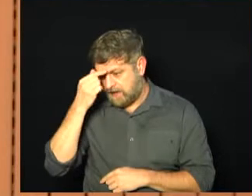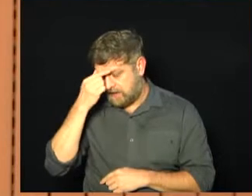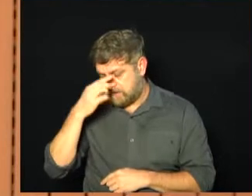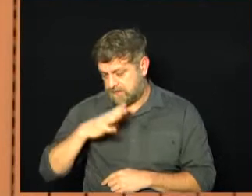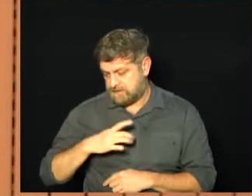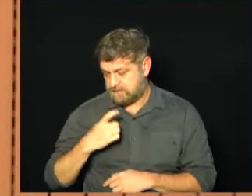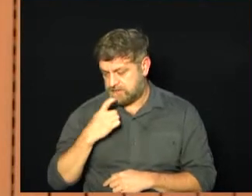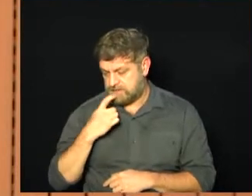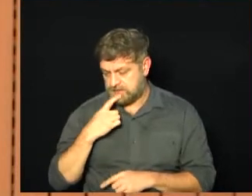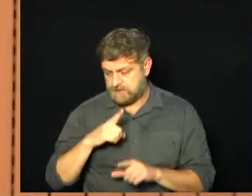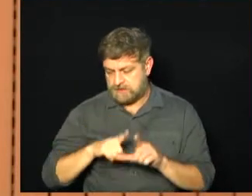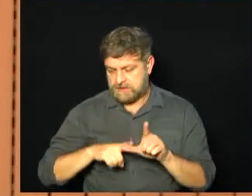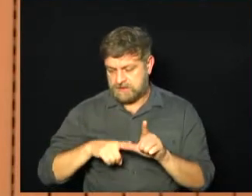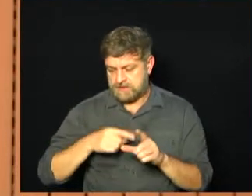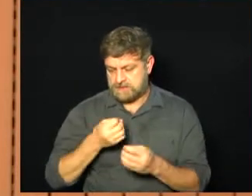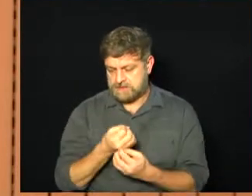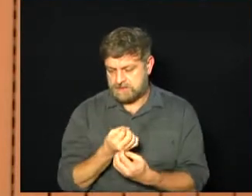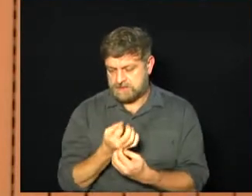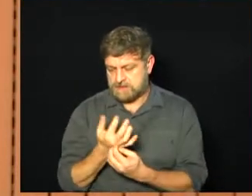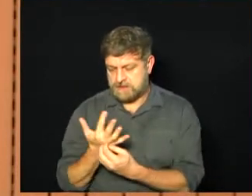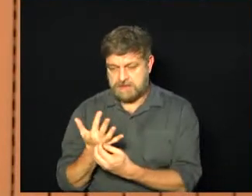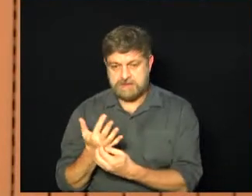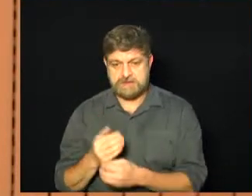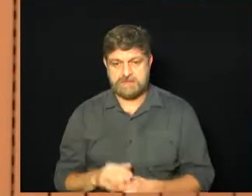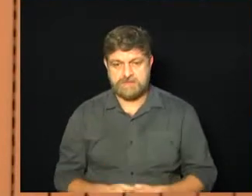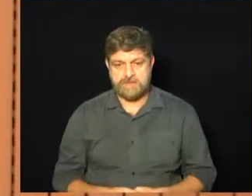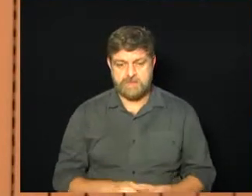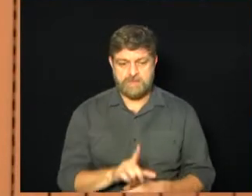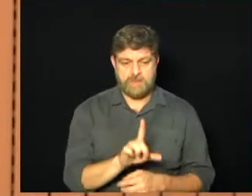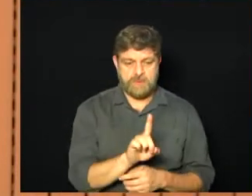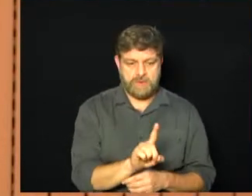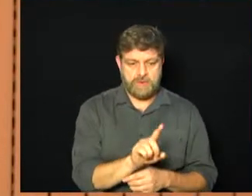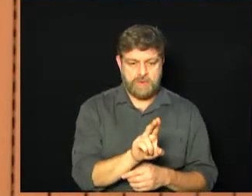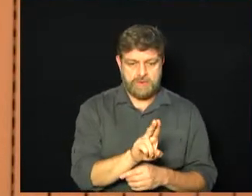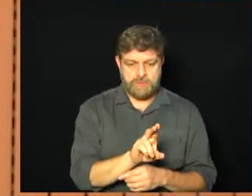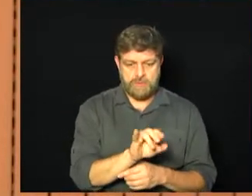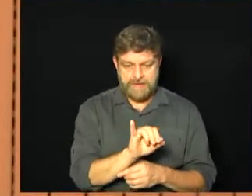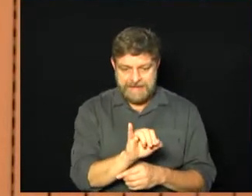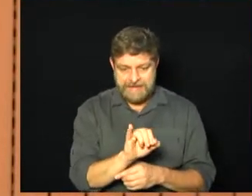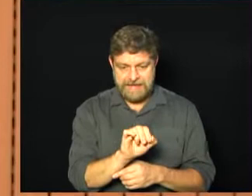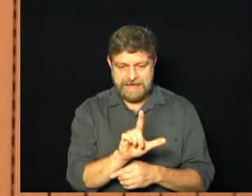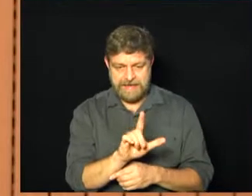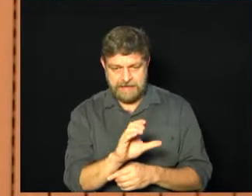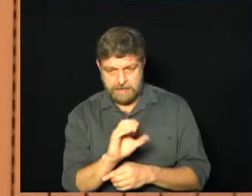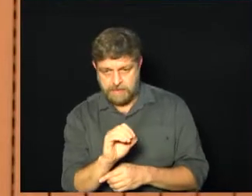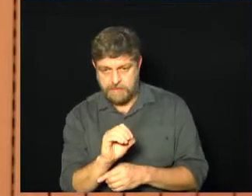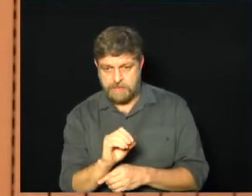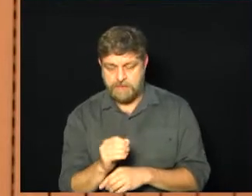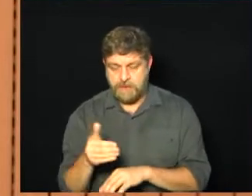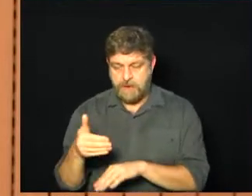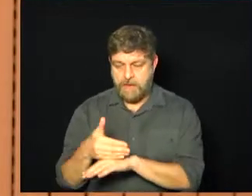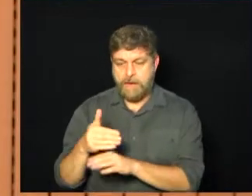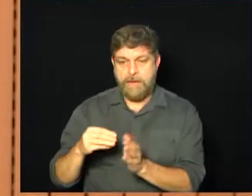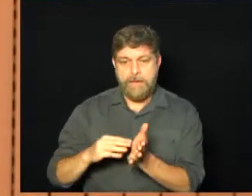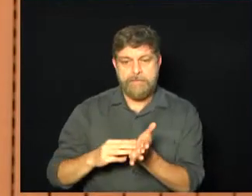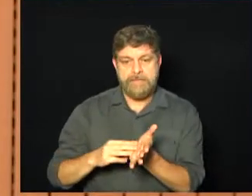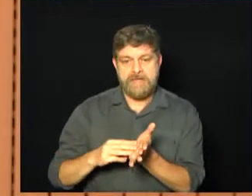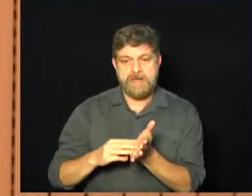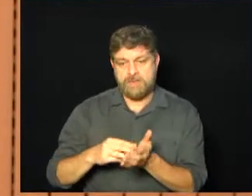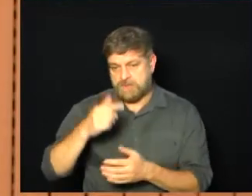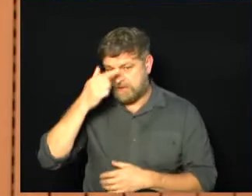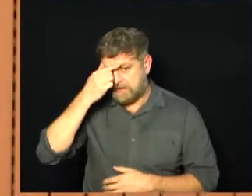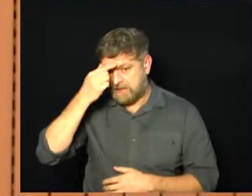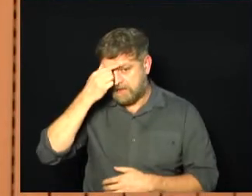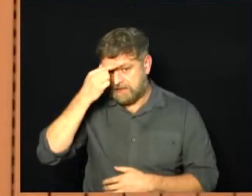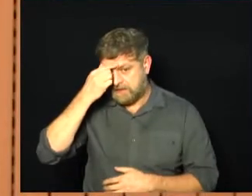Artes. E o senhor Duílio Batistone Filho, membro da Academia Campinense de Letras e do